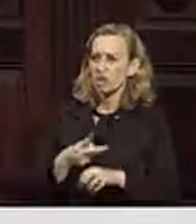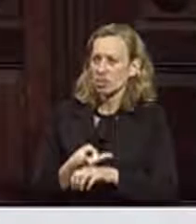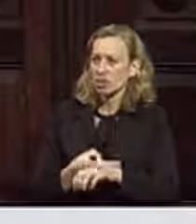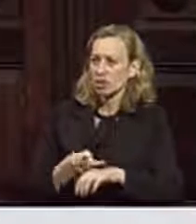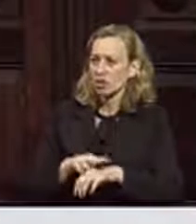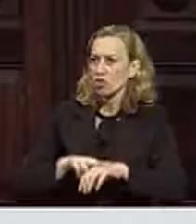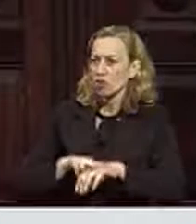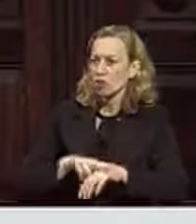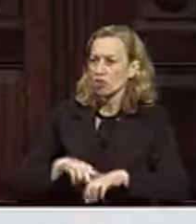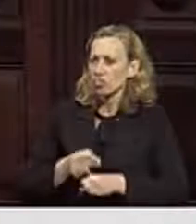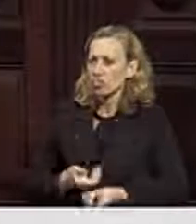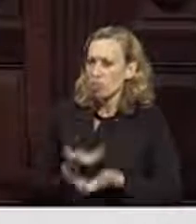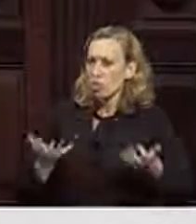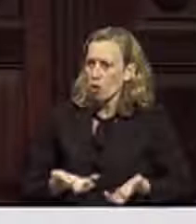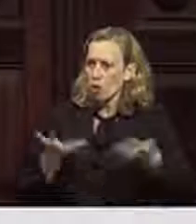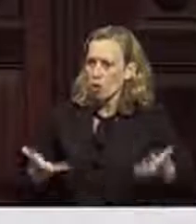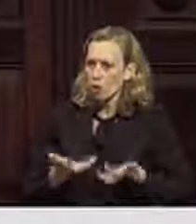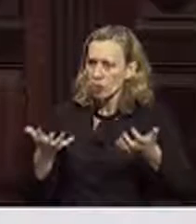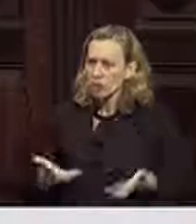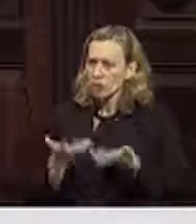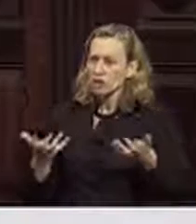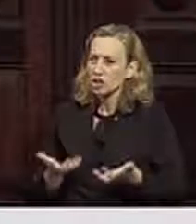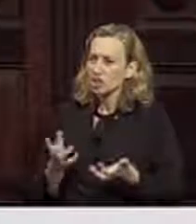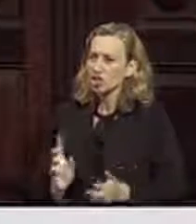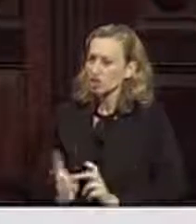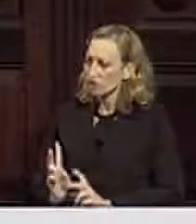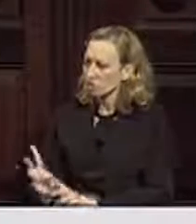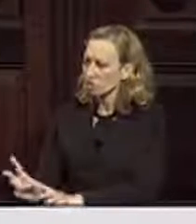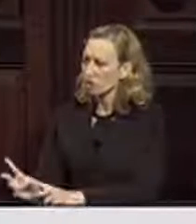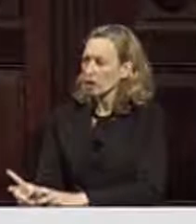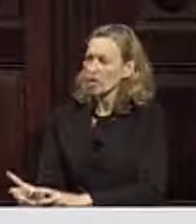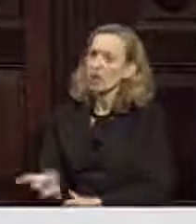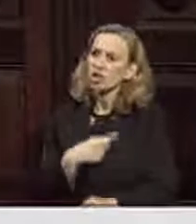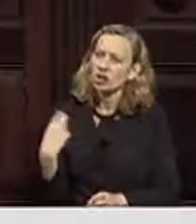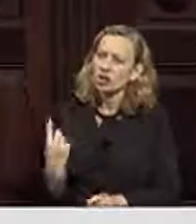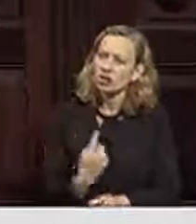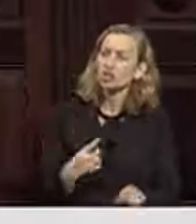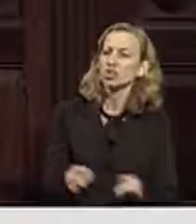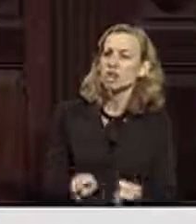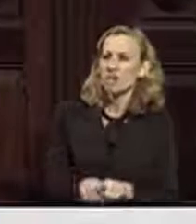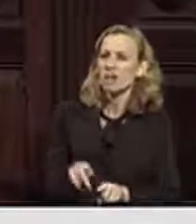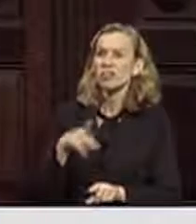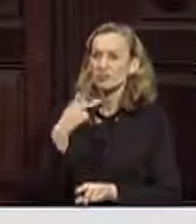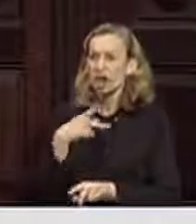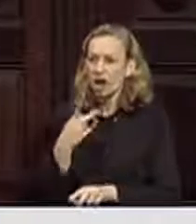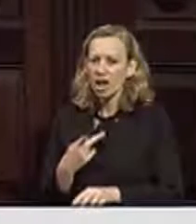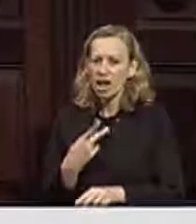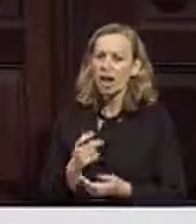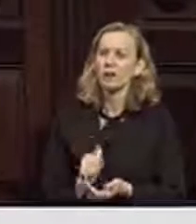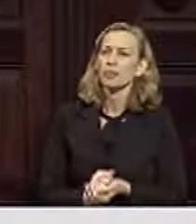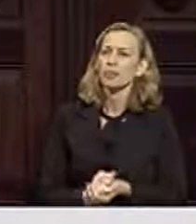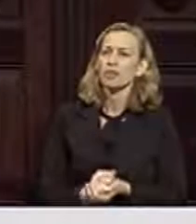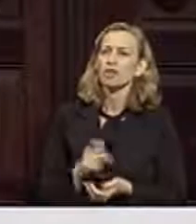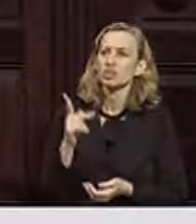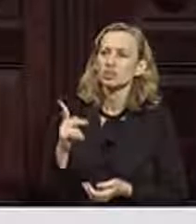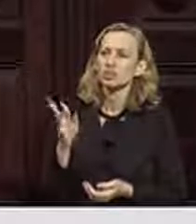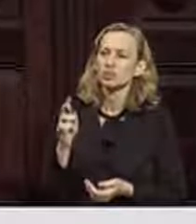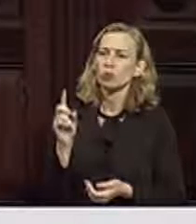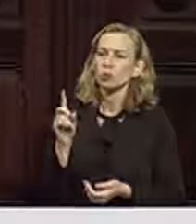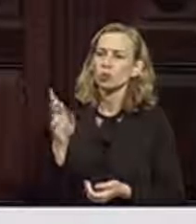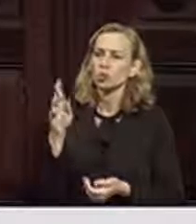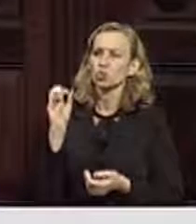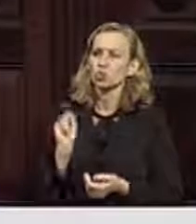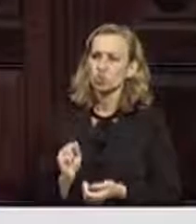de flores de corte, e assim por diante. E vamos estar falando dessas potencialidades em evento específico,